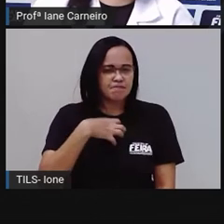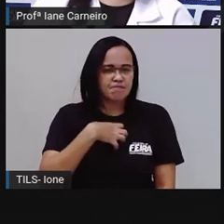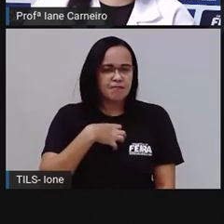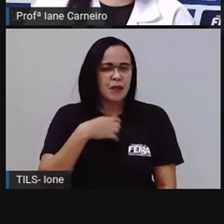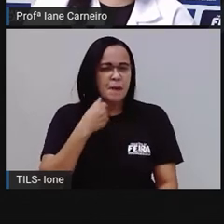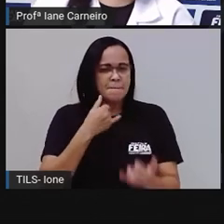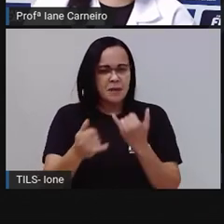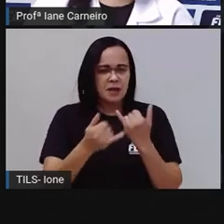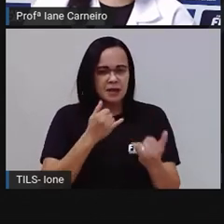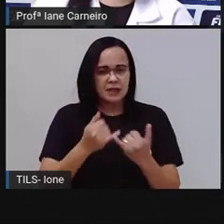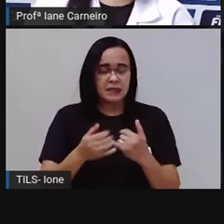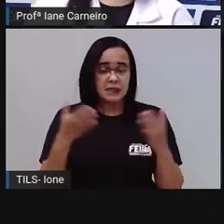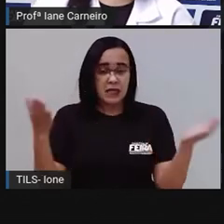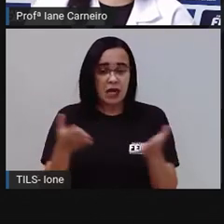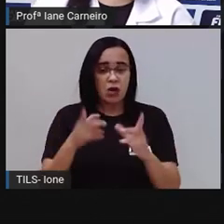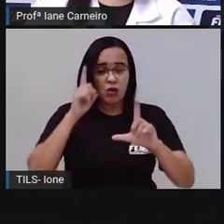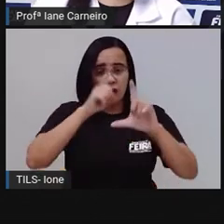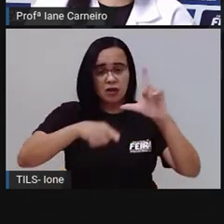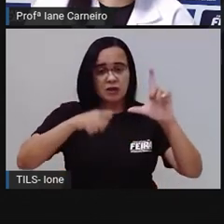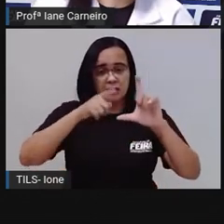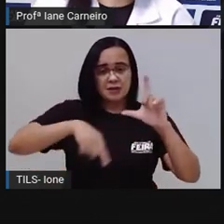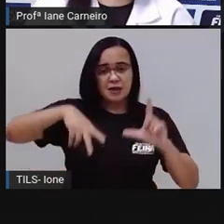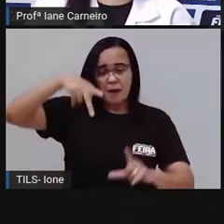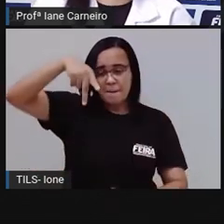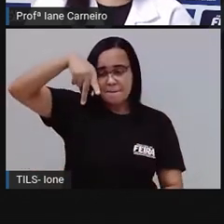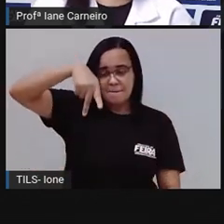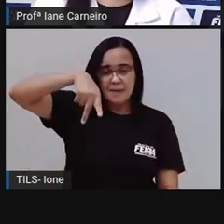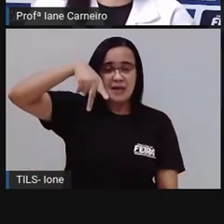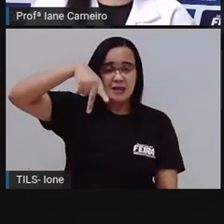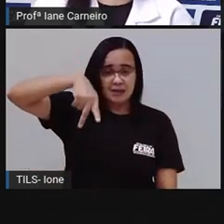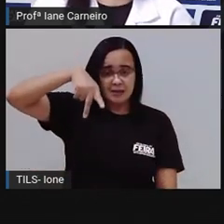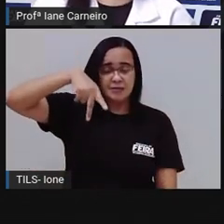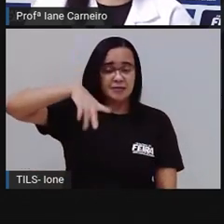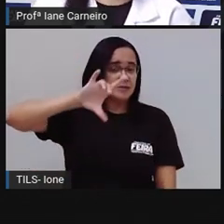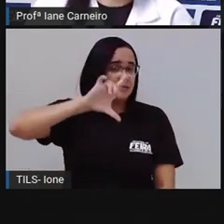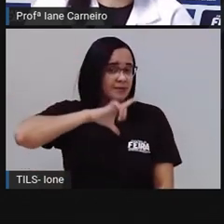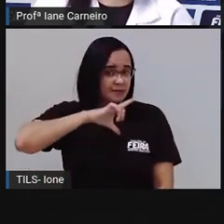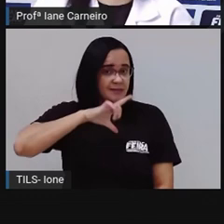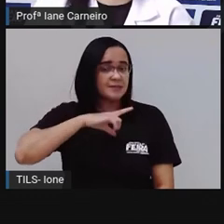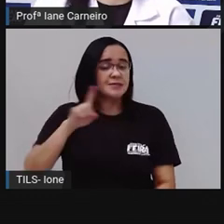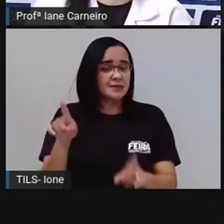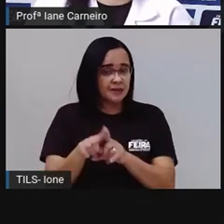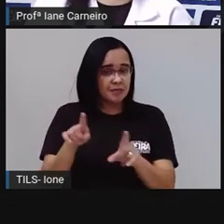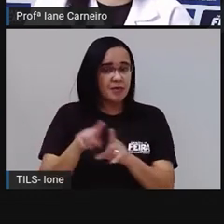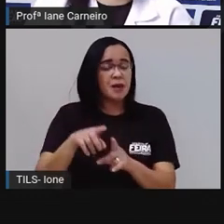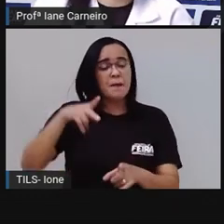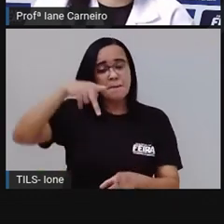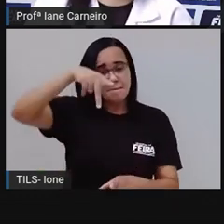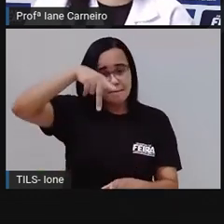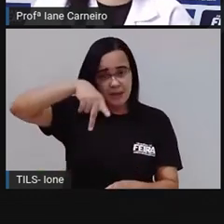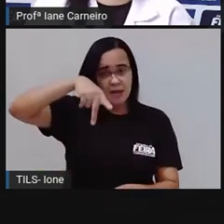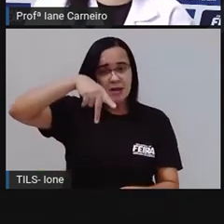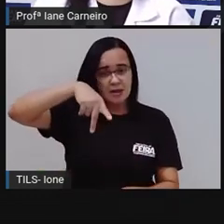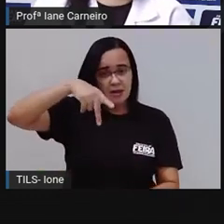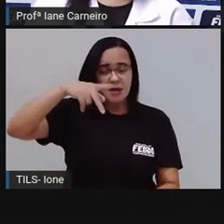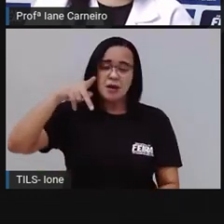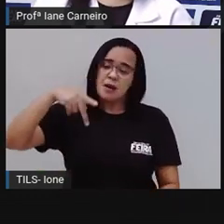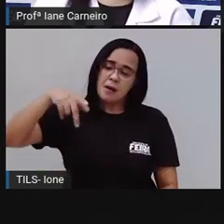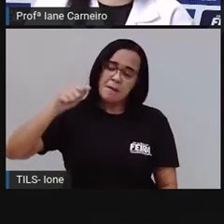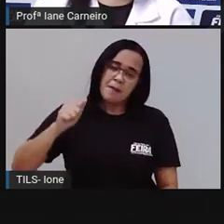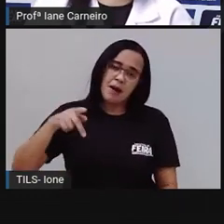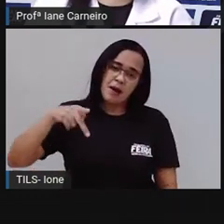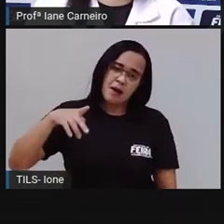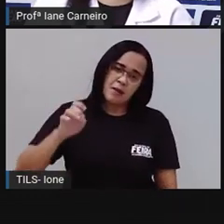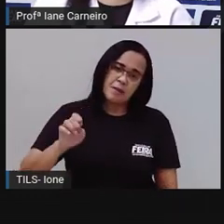Essa letrinha aqui, ó, é a letra P e ela também tem o som do P mesmo, ó. Papel,